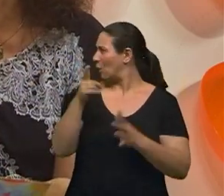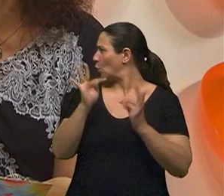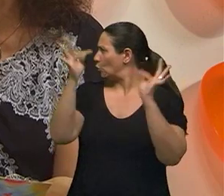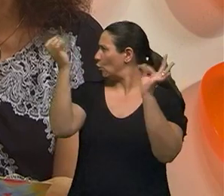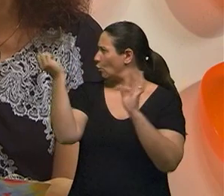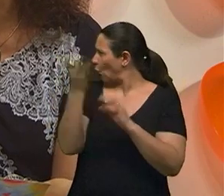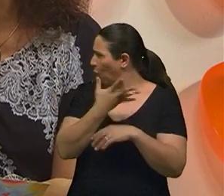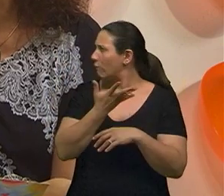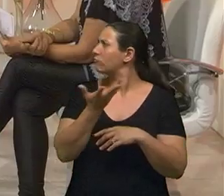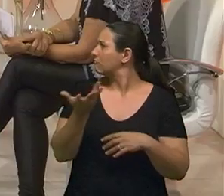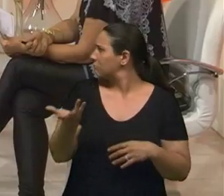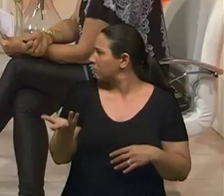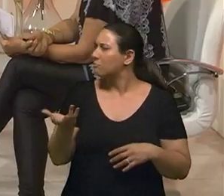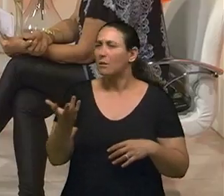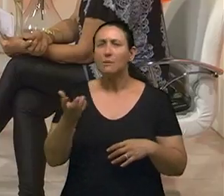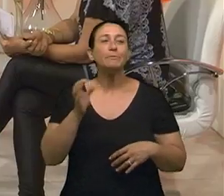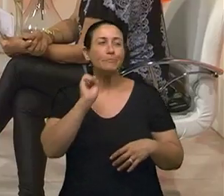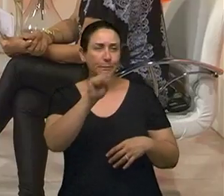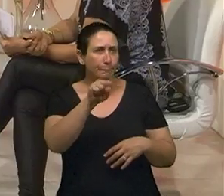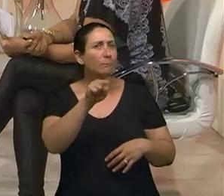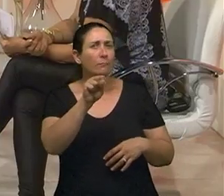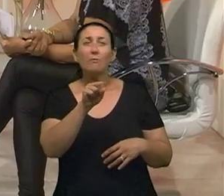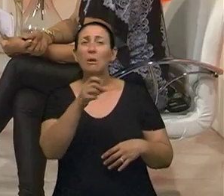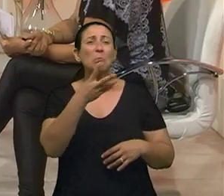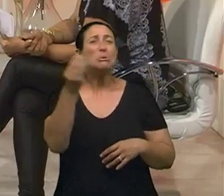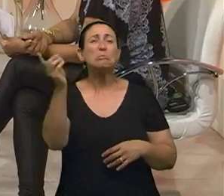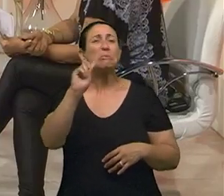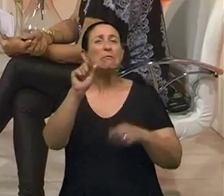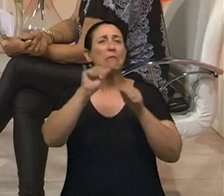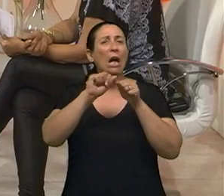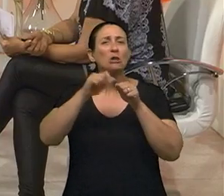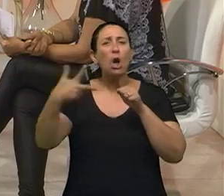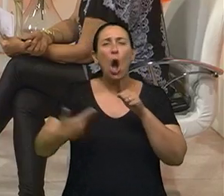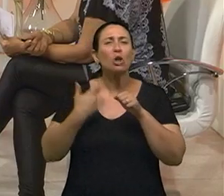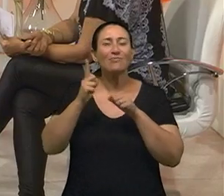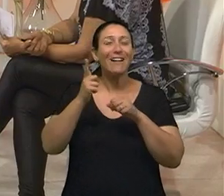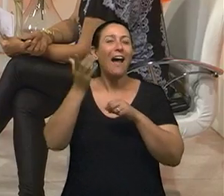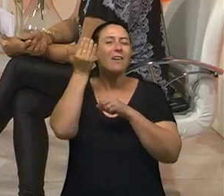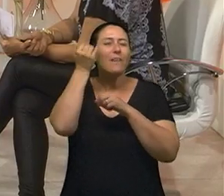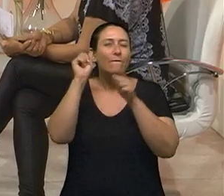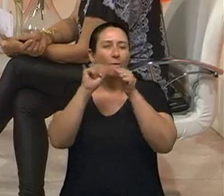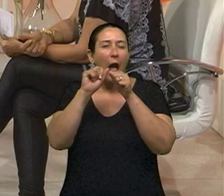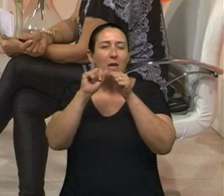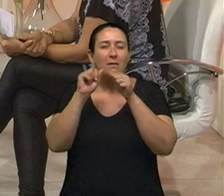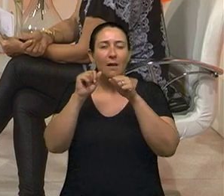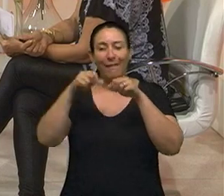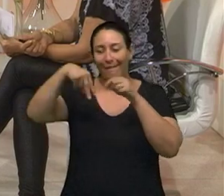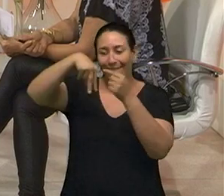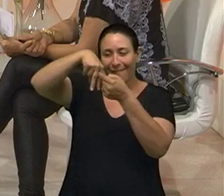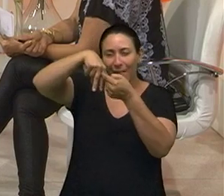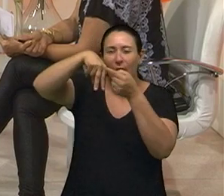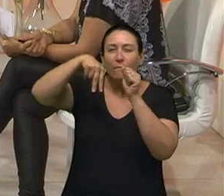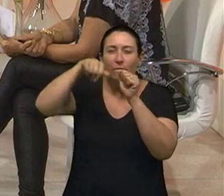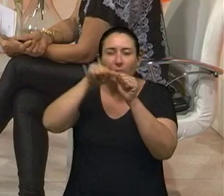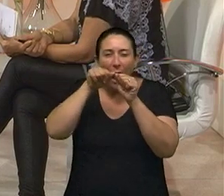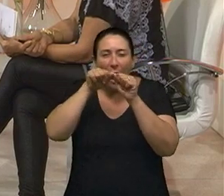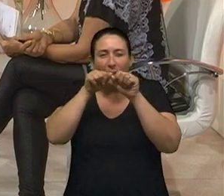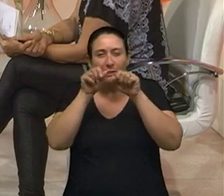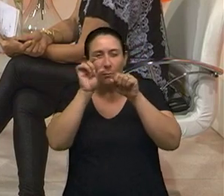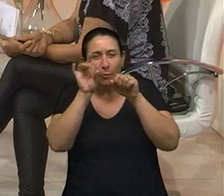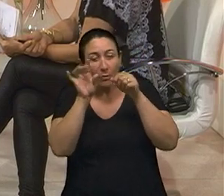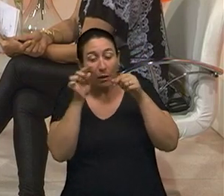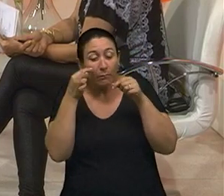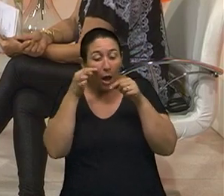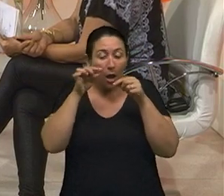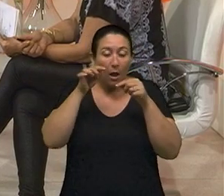material lá para dentro isso hoje em dia até nem corte a gente faz antes se fazia um pequeno corte de 1 2 cm para expor a artéria na